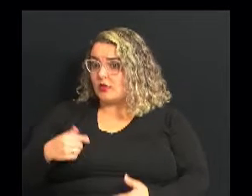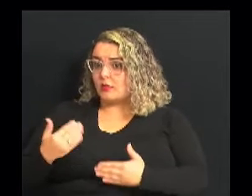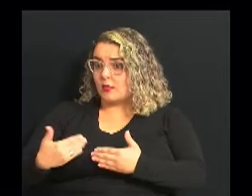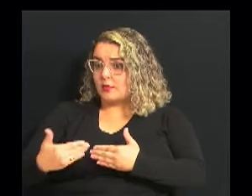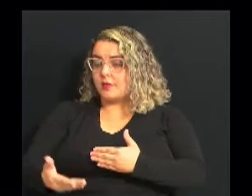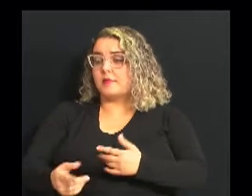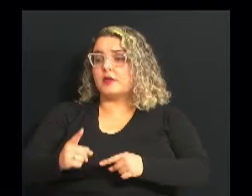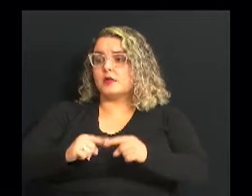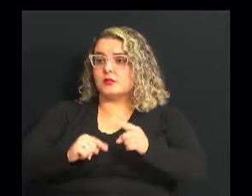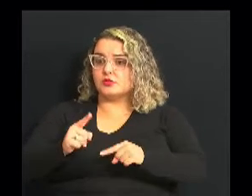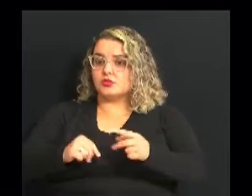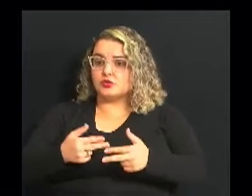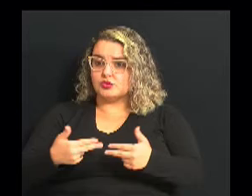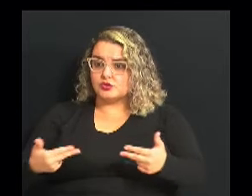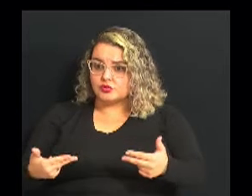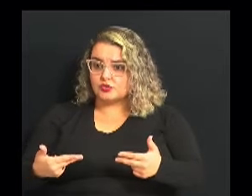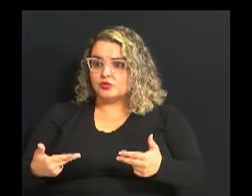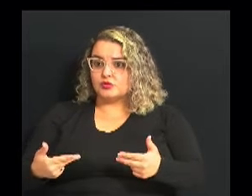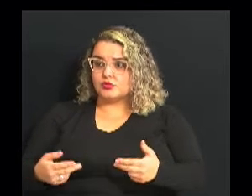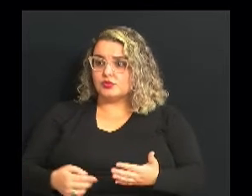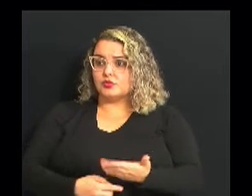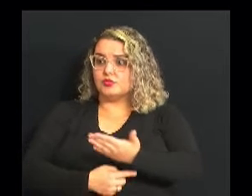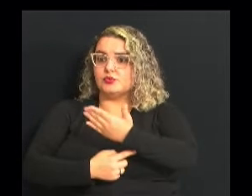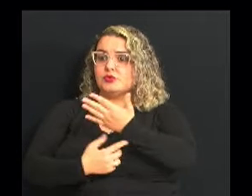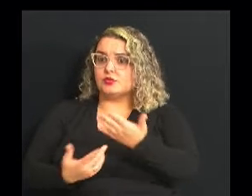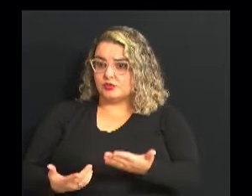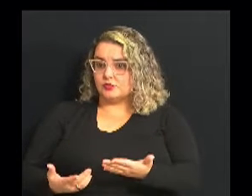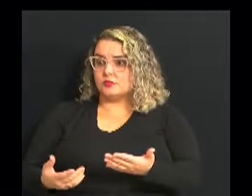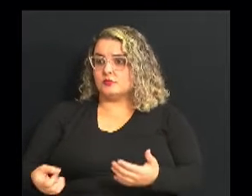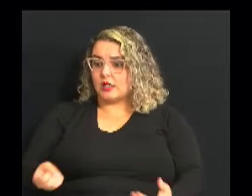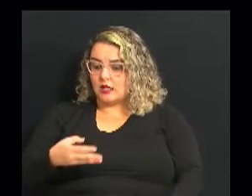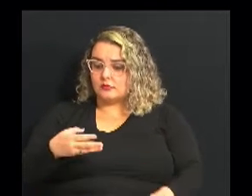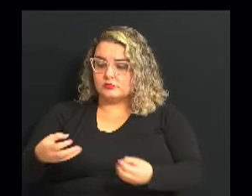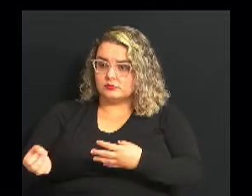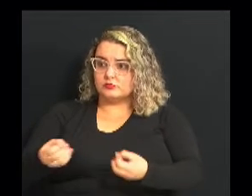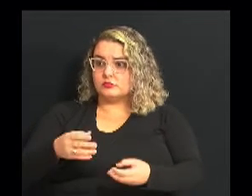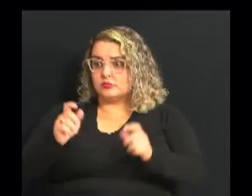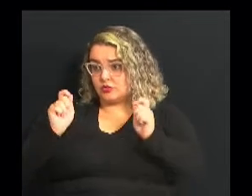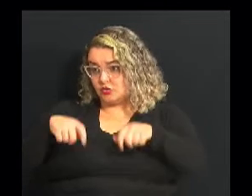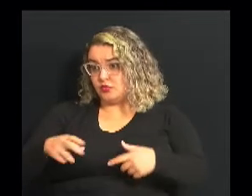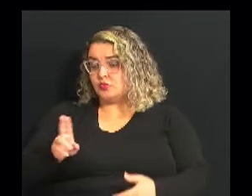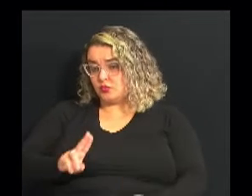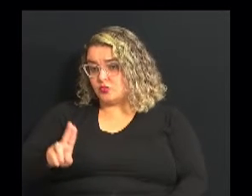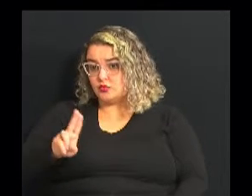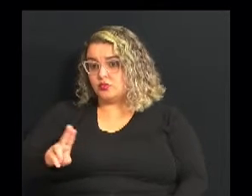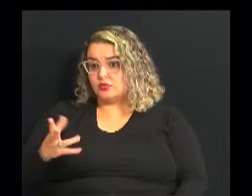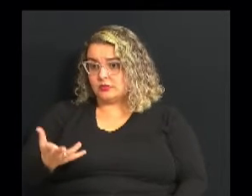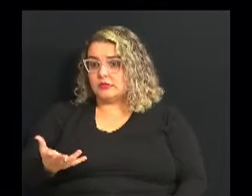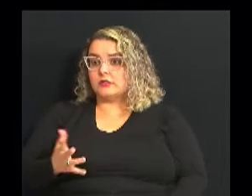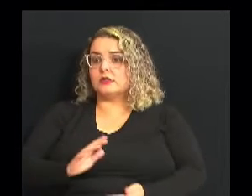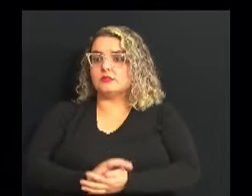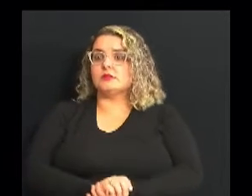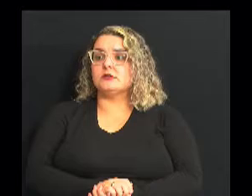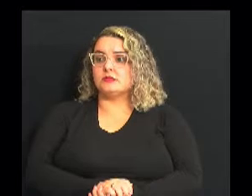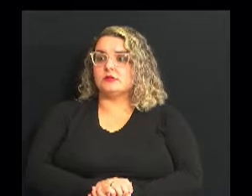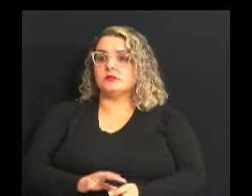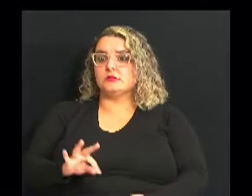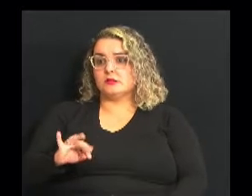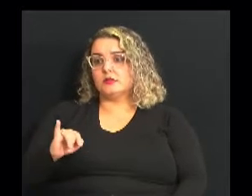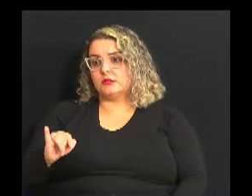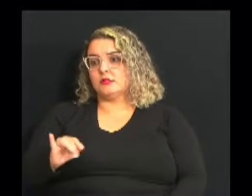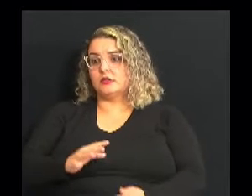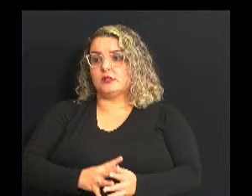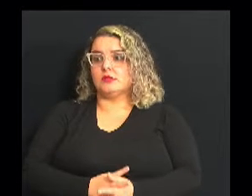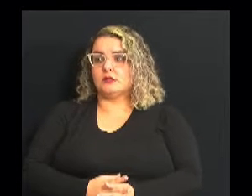equipamentos e internet das coisas e das possibilidades de utilização mesmo da TI, né?